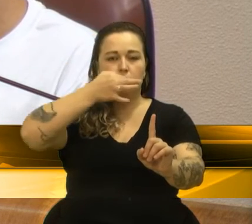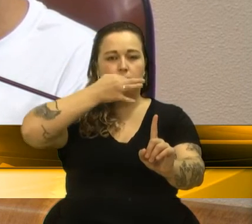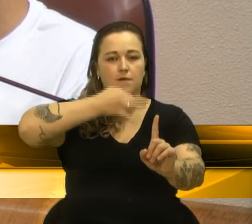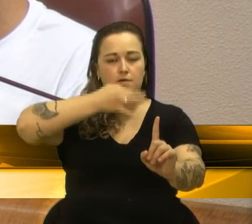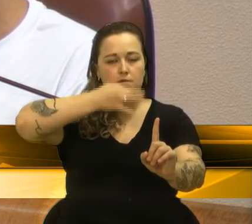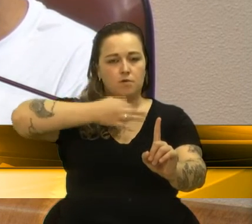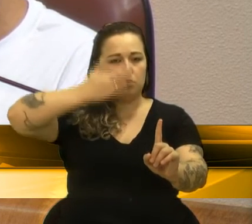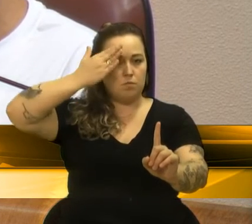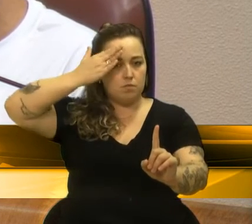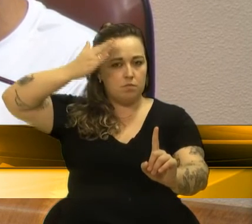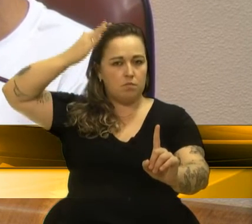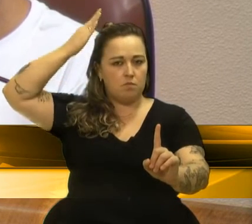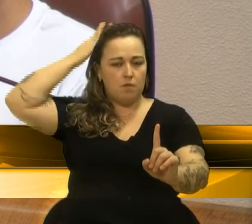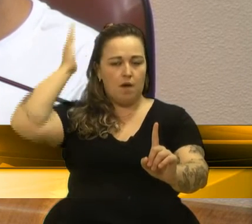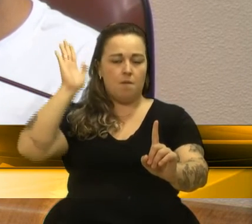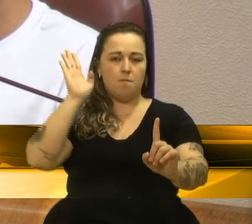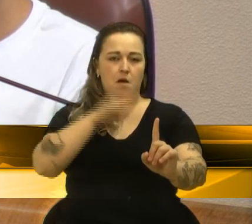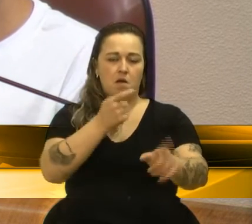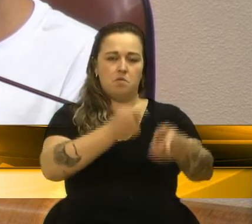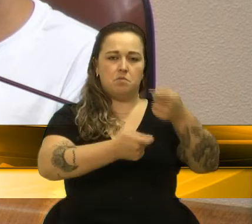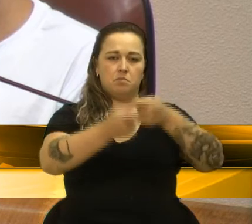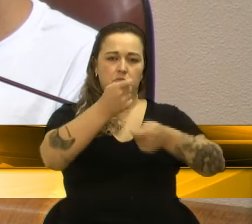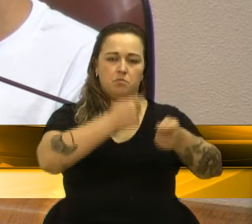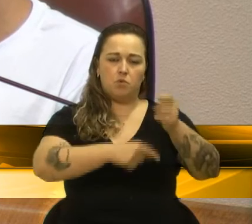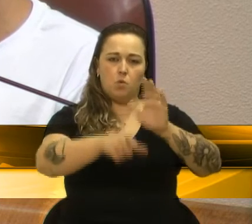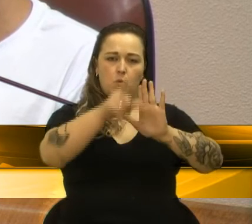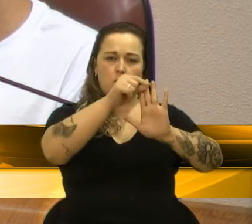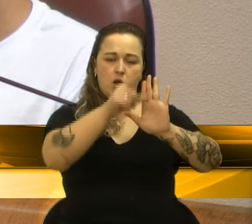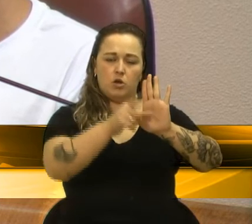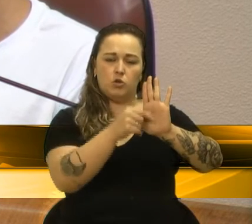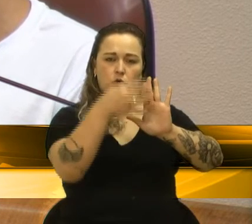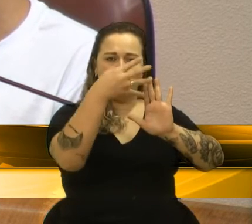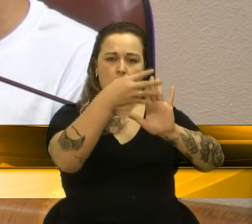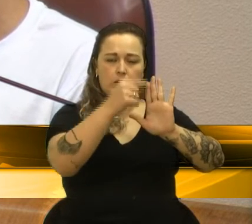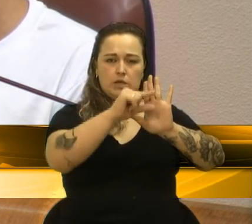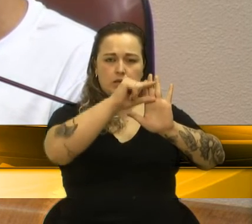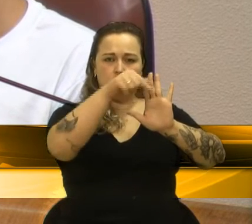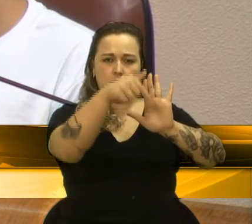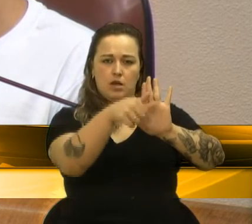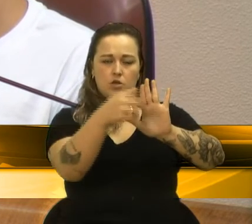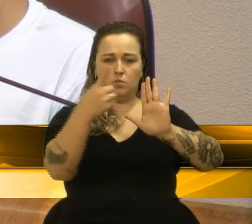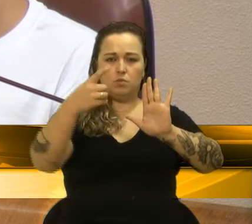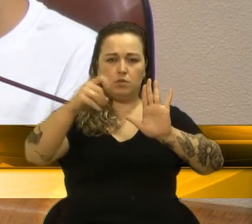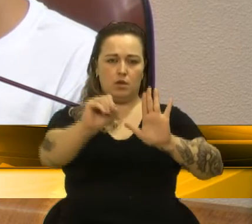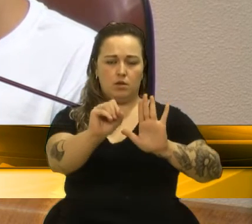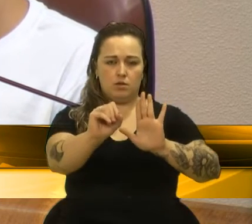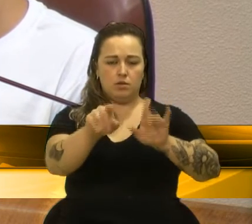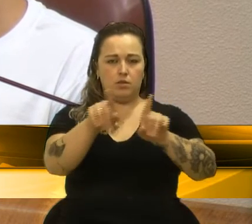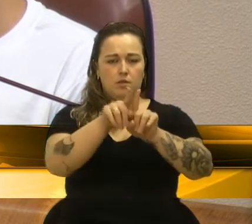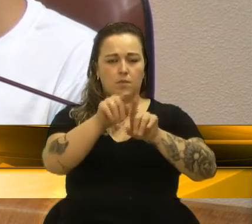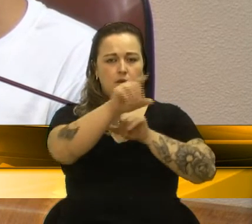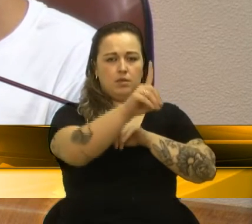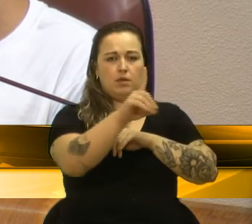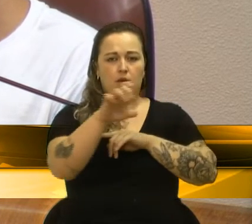infração político-administrativa atinente no artigo 4, incisos 7º e 10º do DL